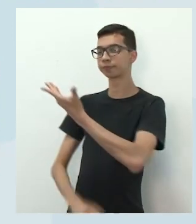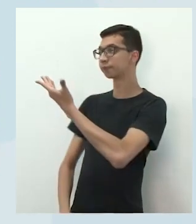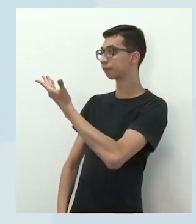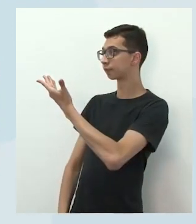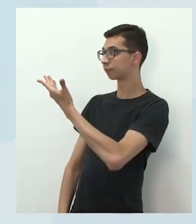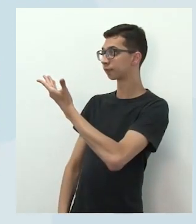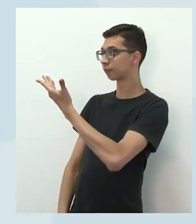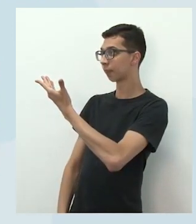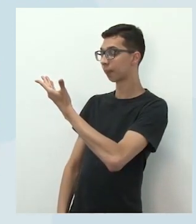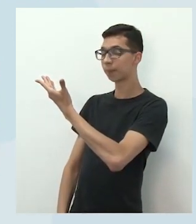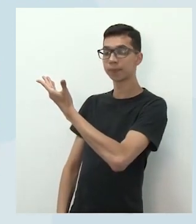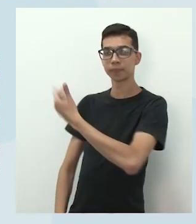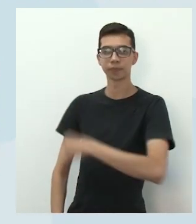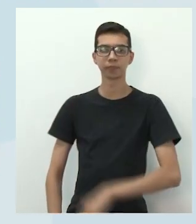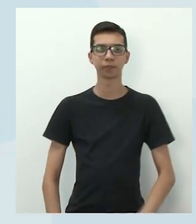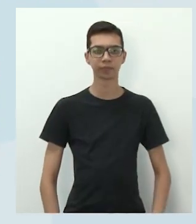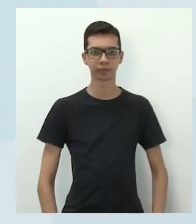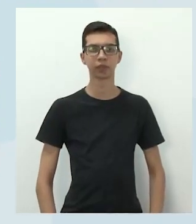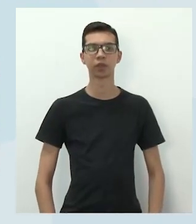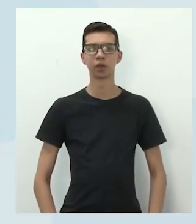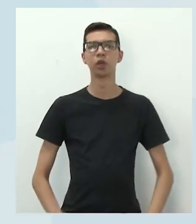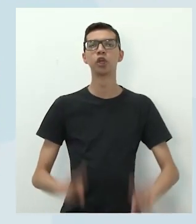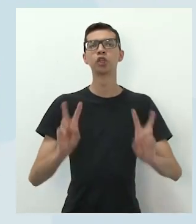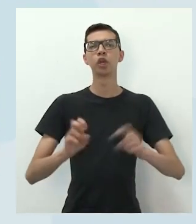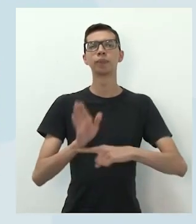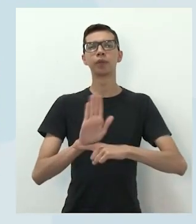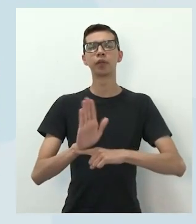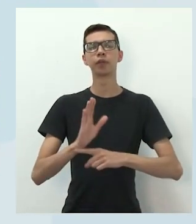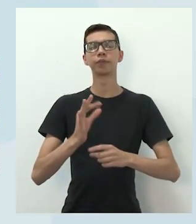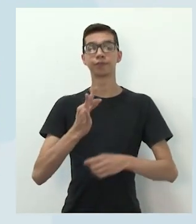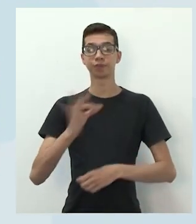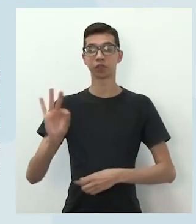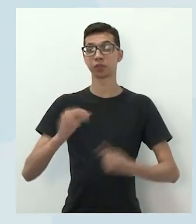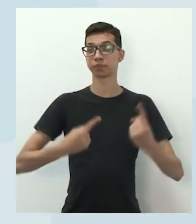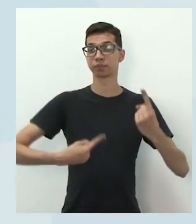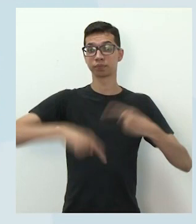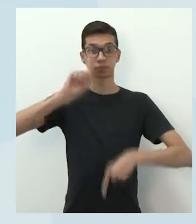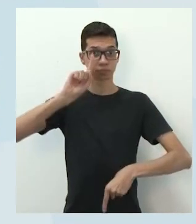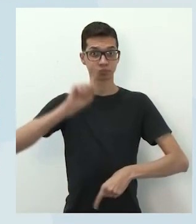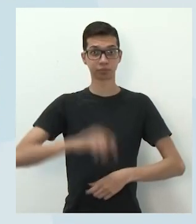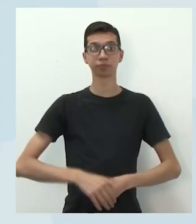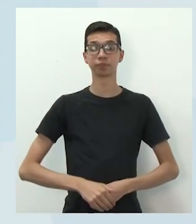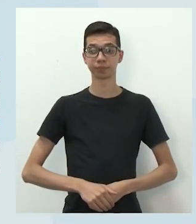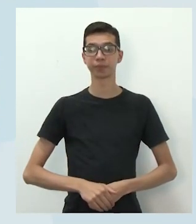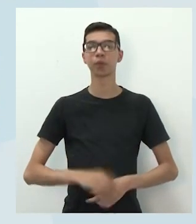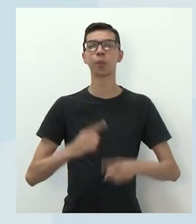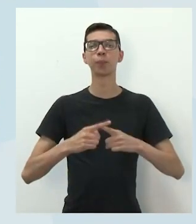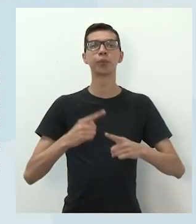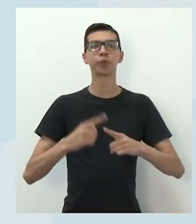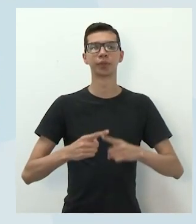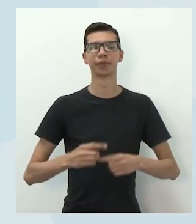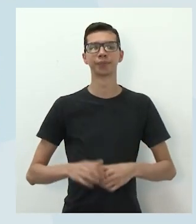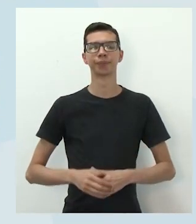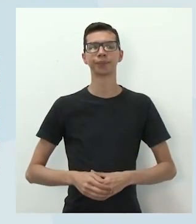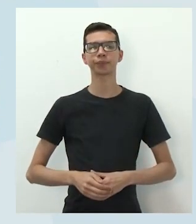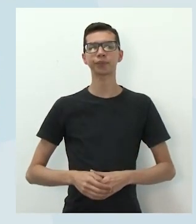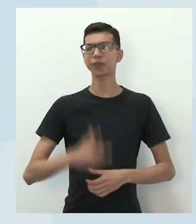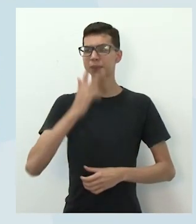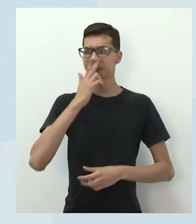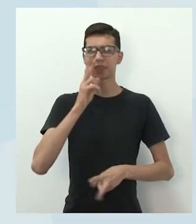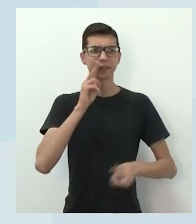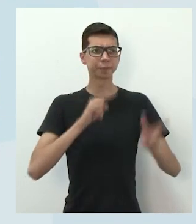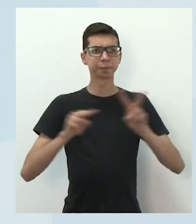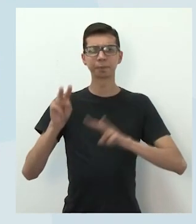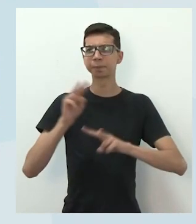narrativa cinematográfica ao descobrir os efeitos de trucagem, onde ilusões ópticas induziam no espectador experiências sensoriais além